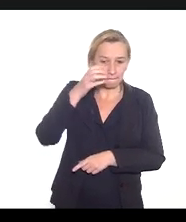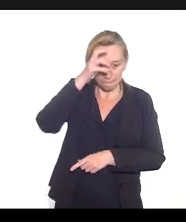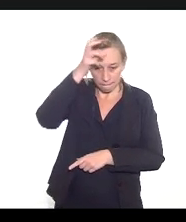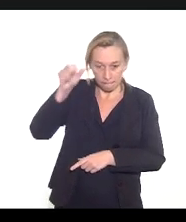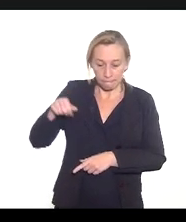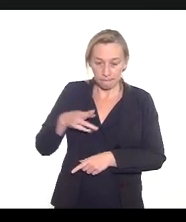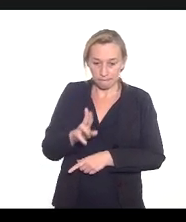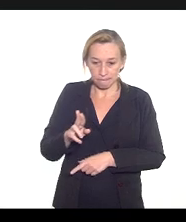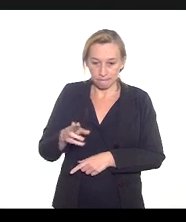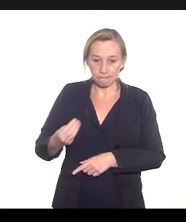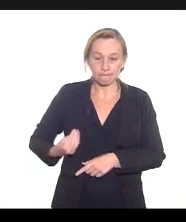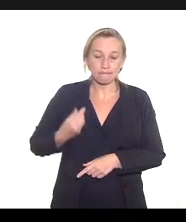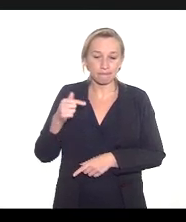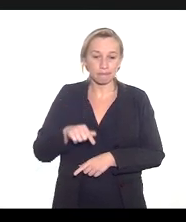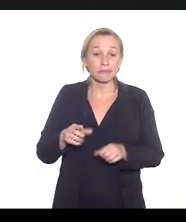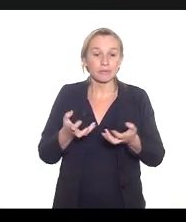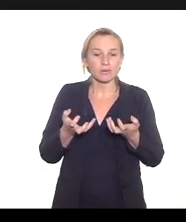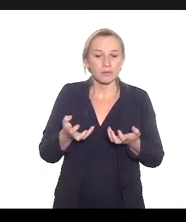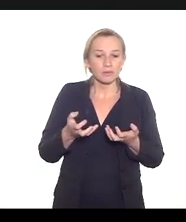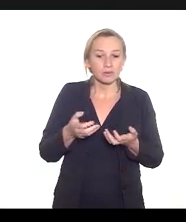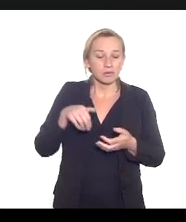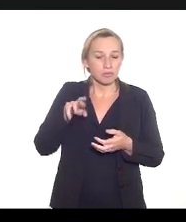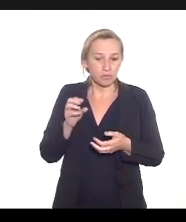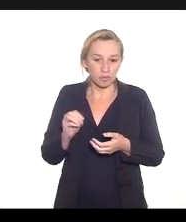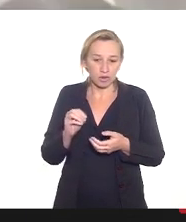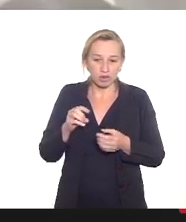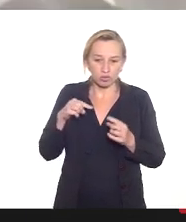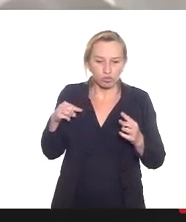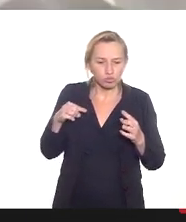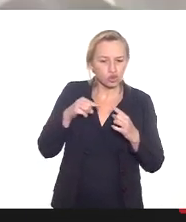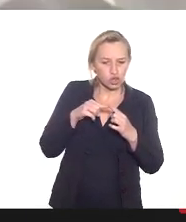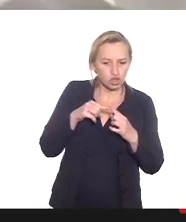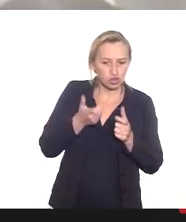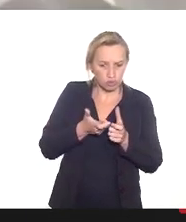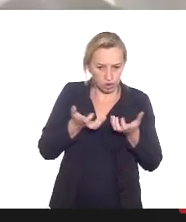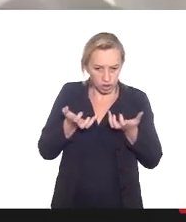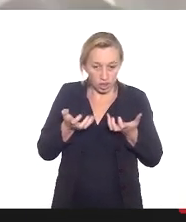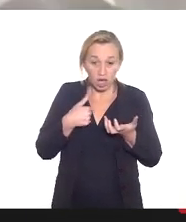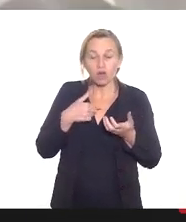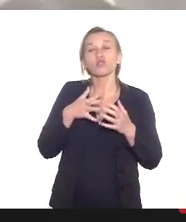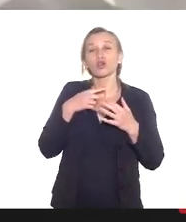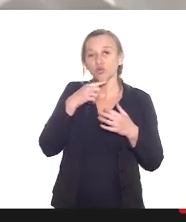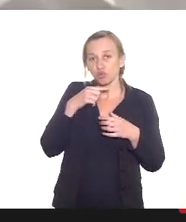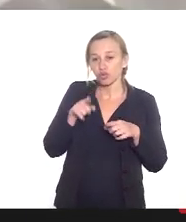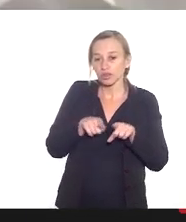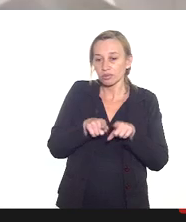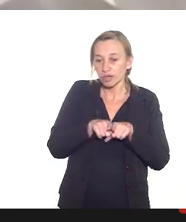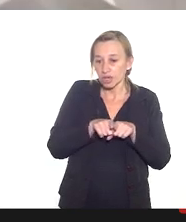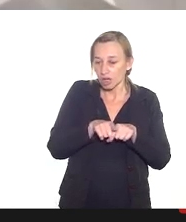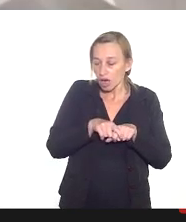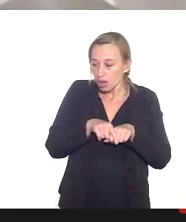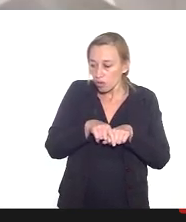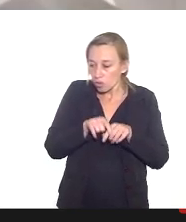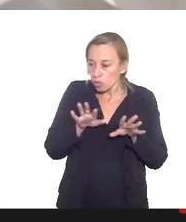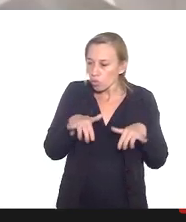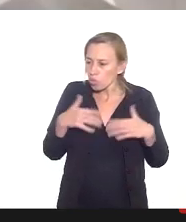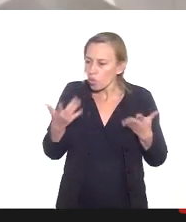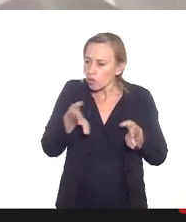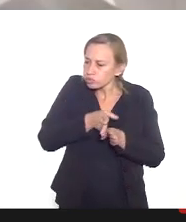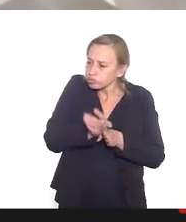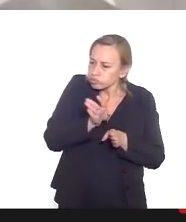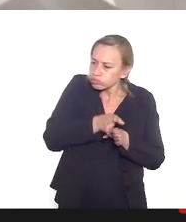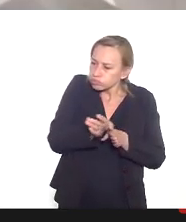Ju presente Dr Mário eu queria de uma forma muito objetivo porque eu confesso que eu fiquei com uma dúvida é qual é a